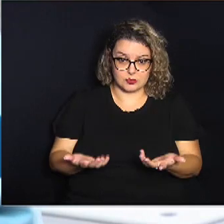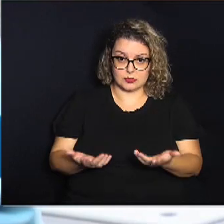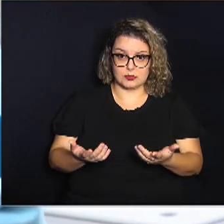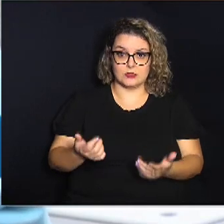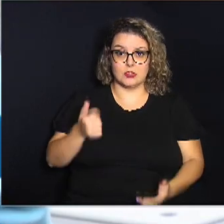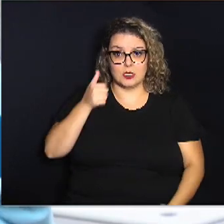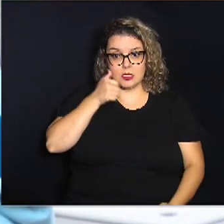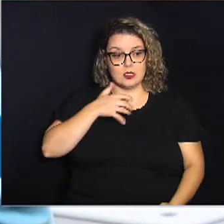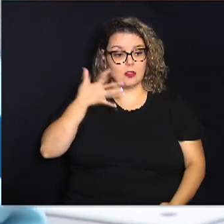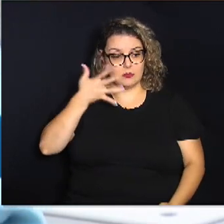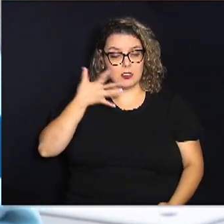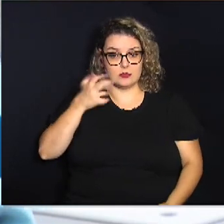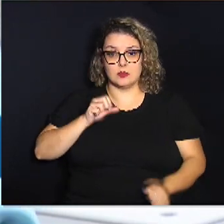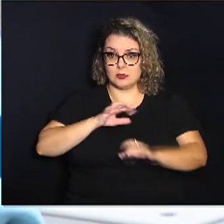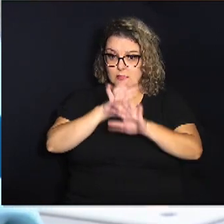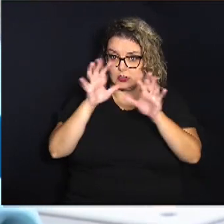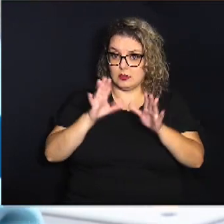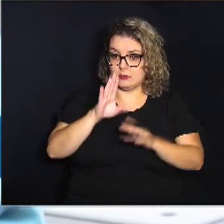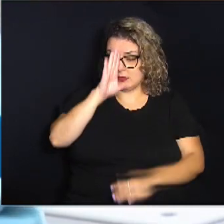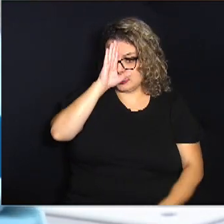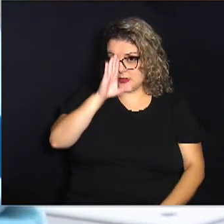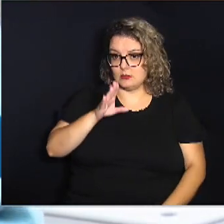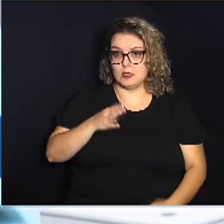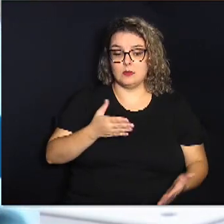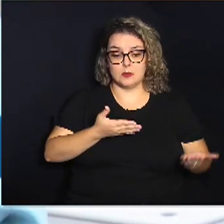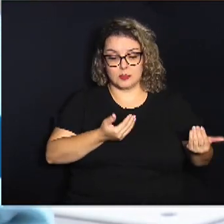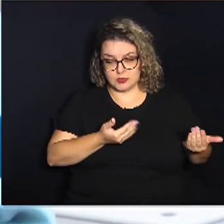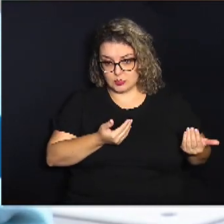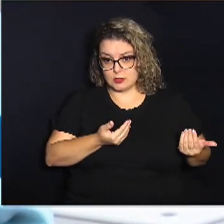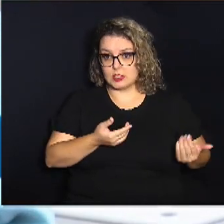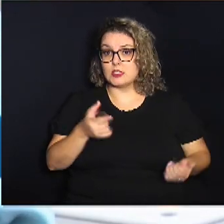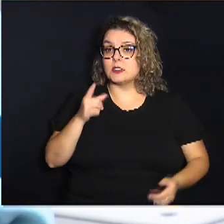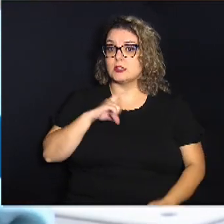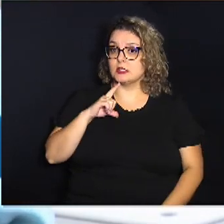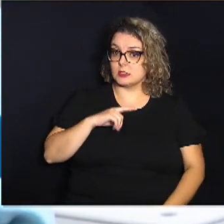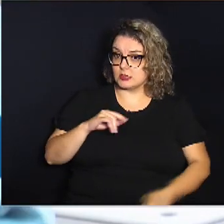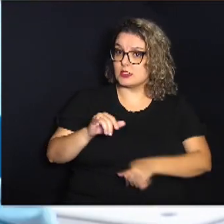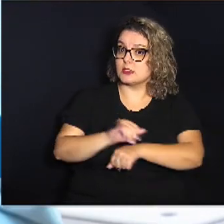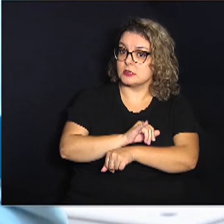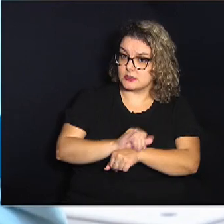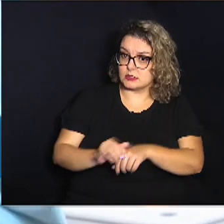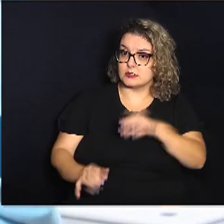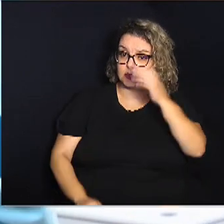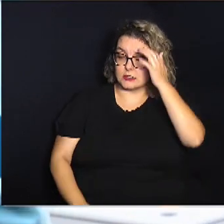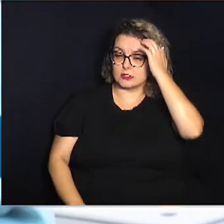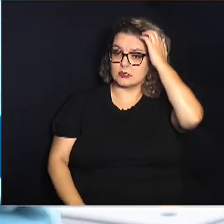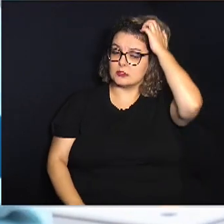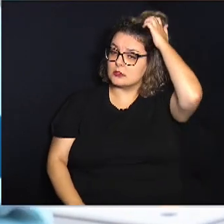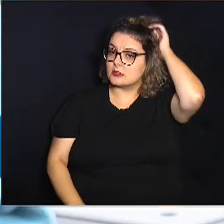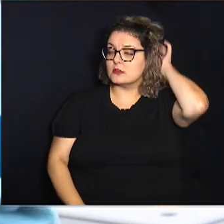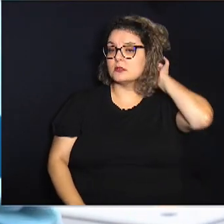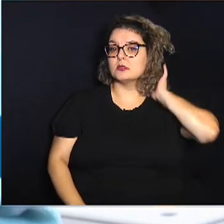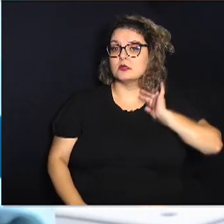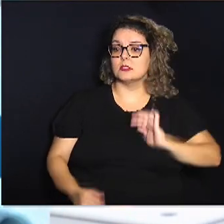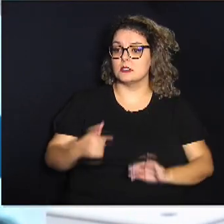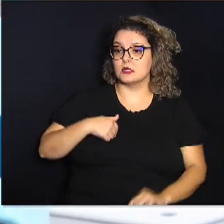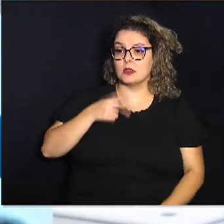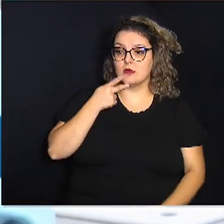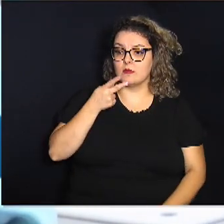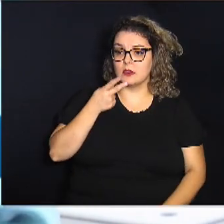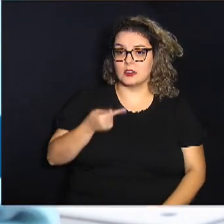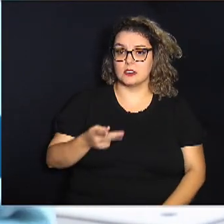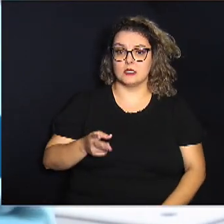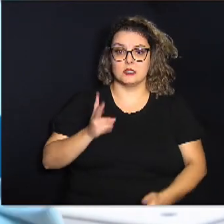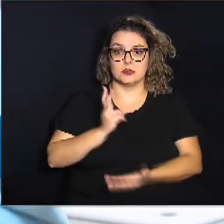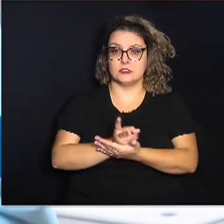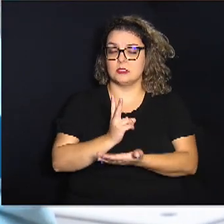claro aqui, principalmente para esse público que é jovem, que existe saída. E eu mencionei por várias vezes que o amor é